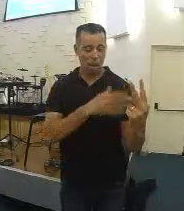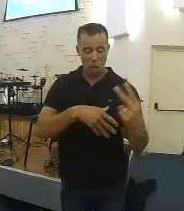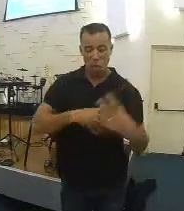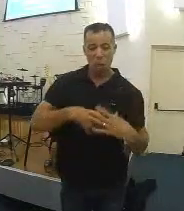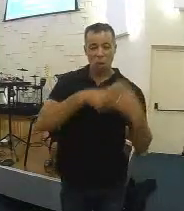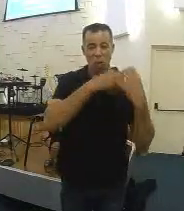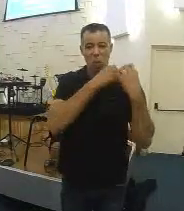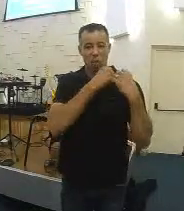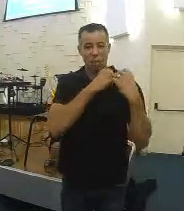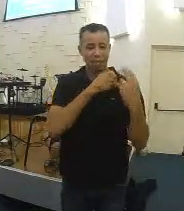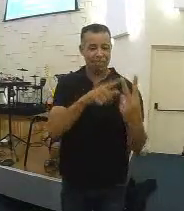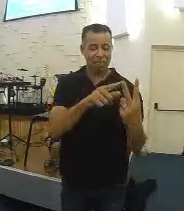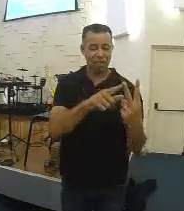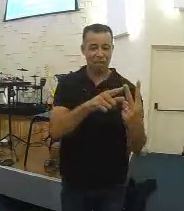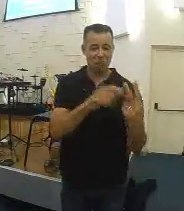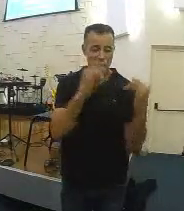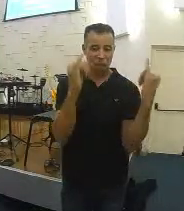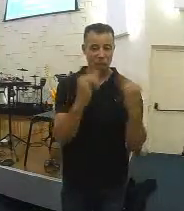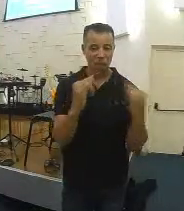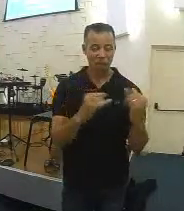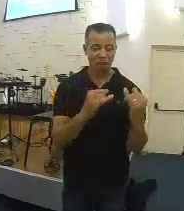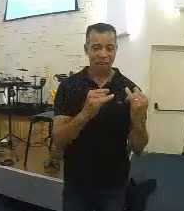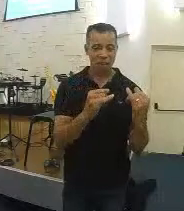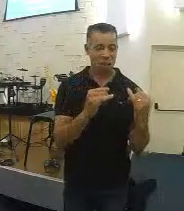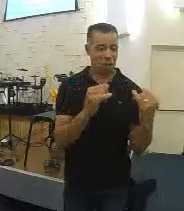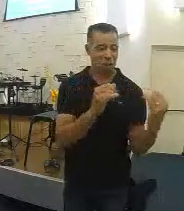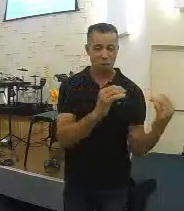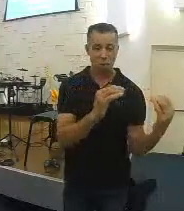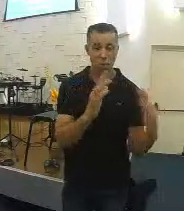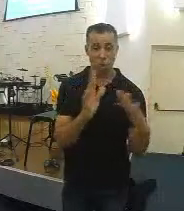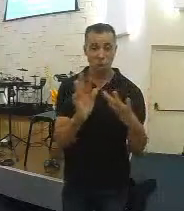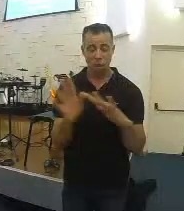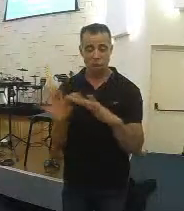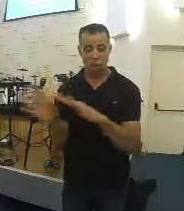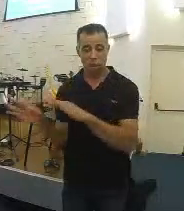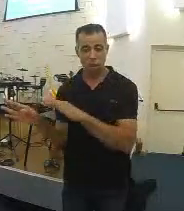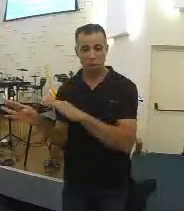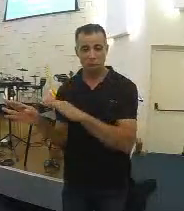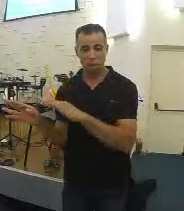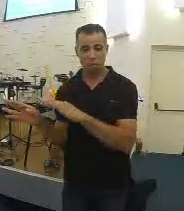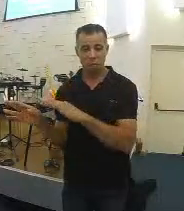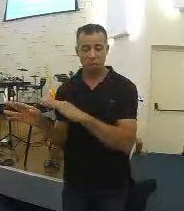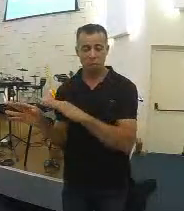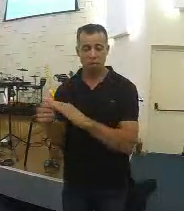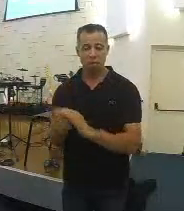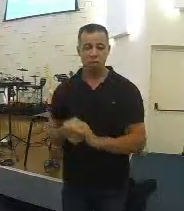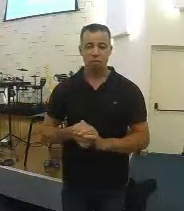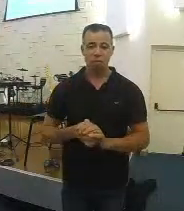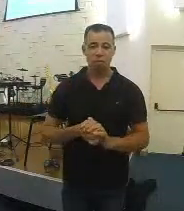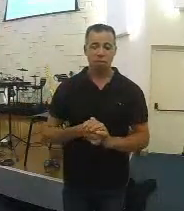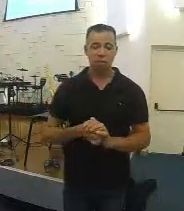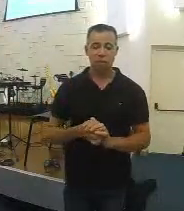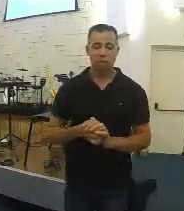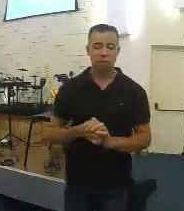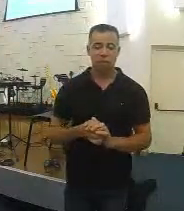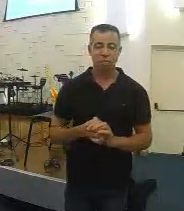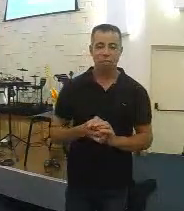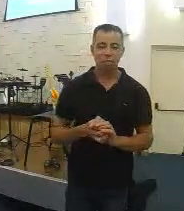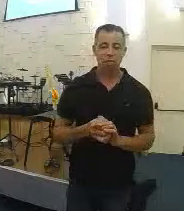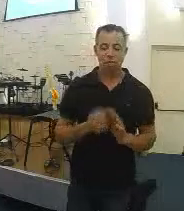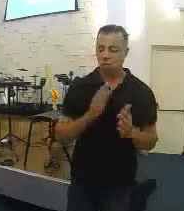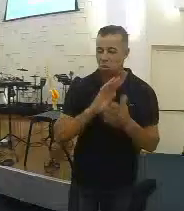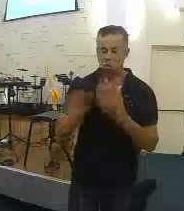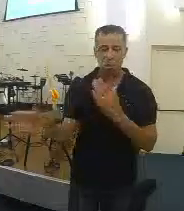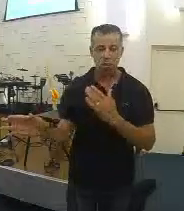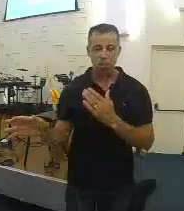os ídolos do lar, a imagem de escultura e entrou no meio do povo. Assim viraram e, tendo posto diante de si os meninos, o gado de seus bens,